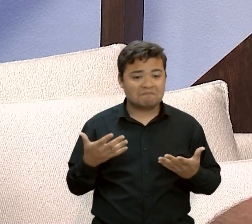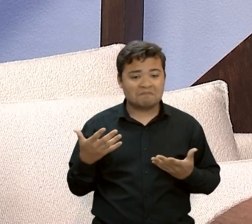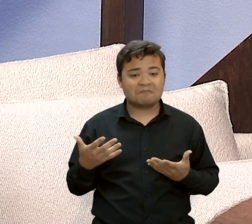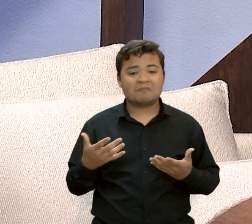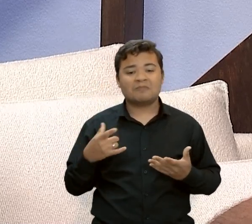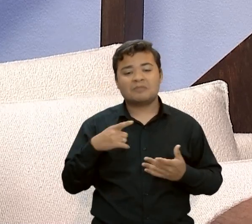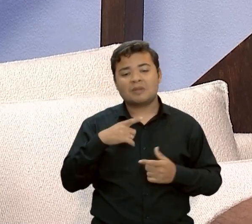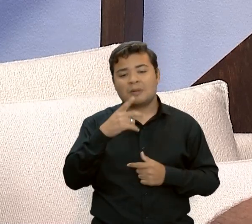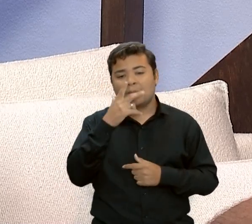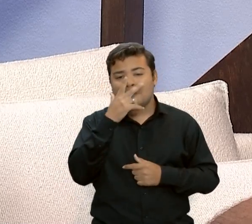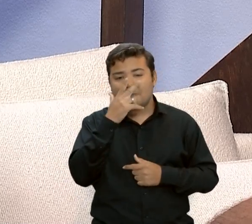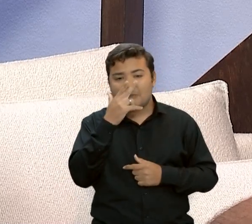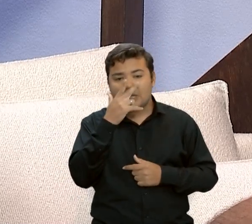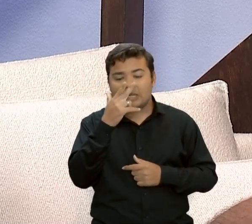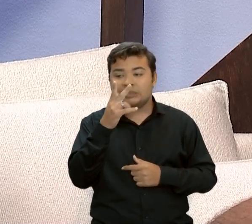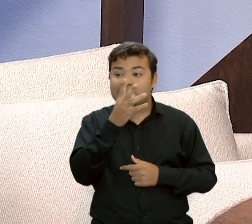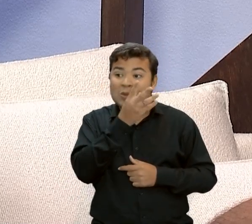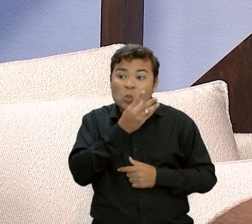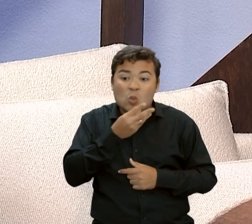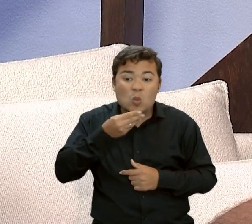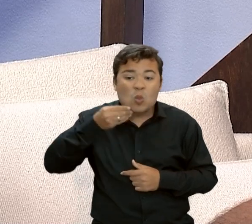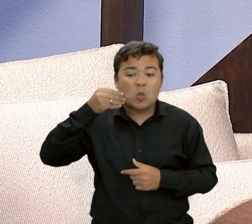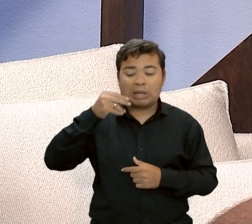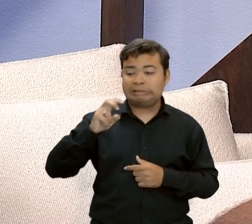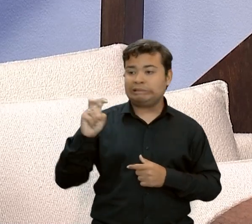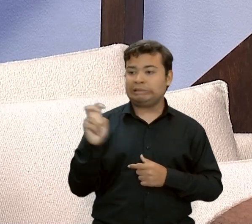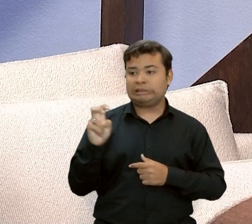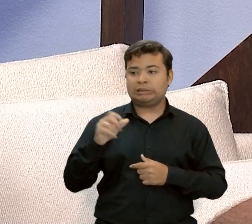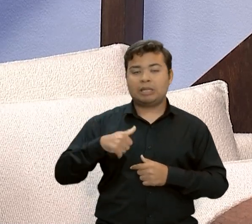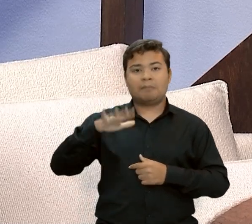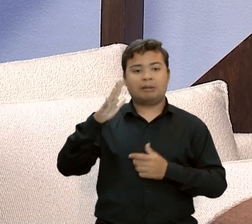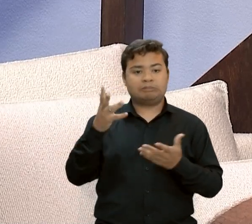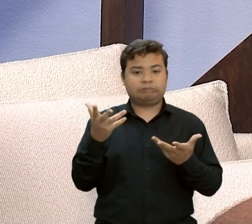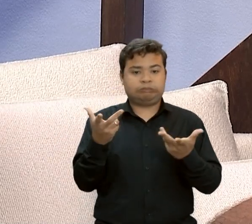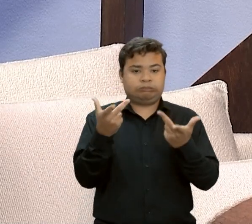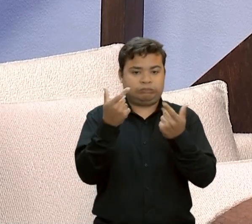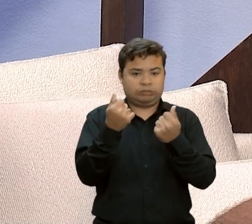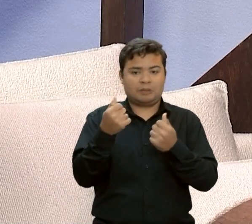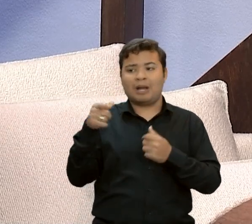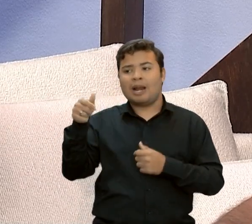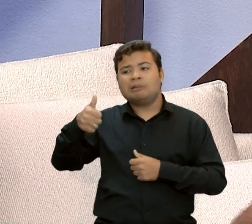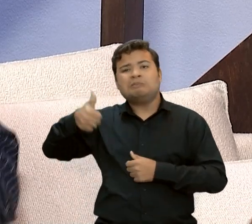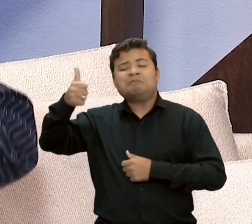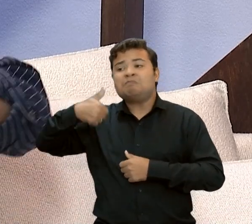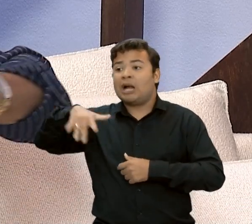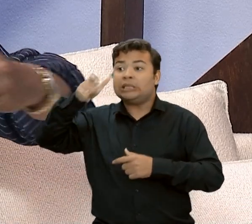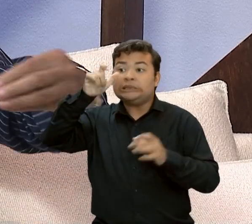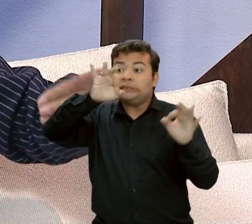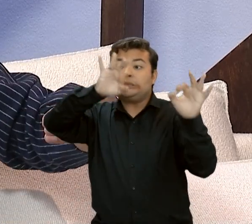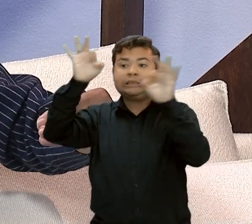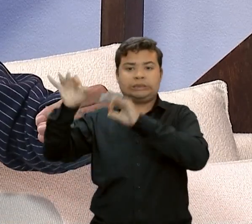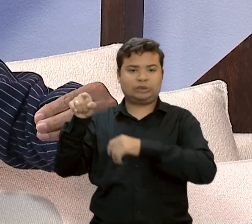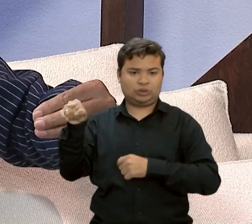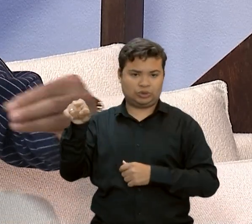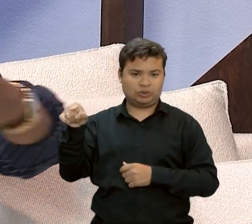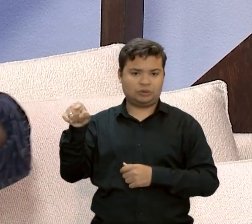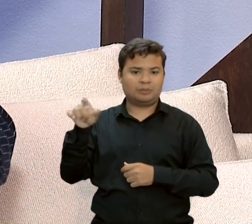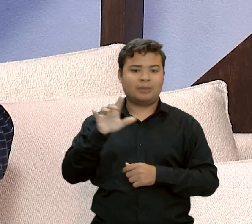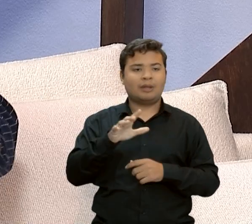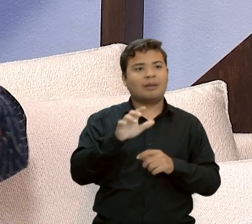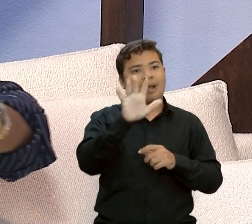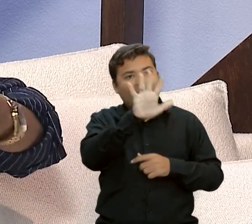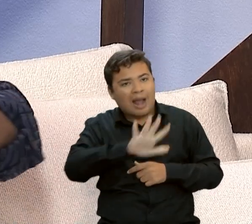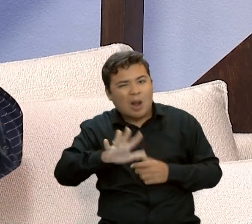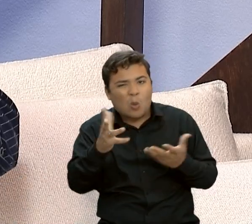tem, parece que a quinta imagem. Olha só. Então, ou seja, é mais ou menos isso. É uma corrente, né? Se